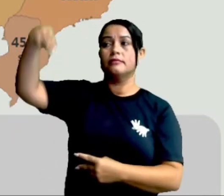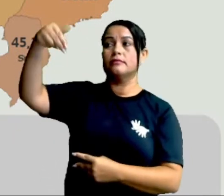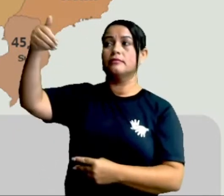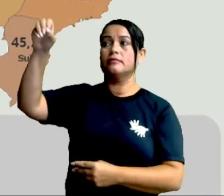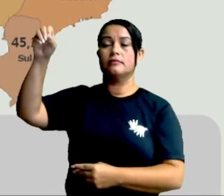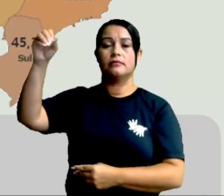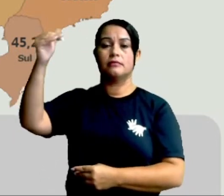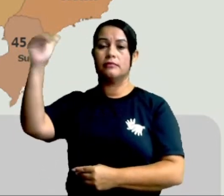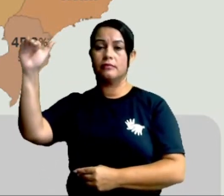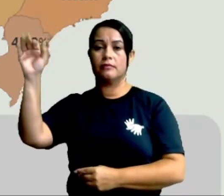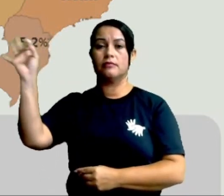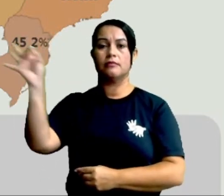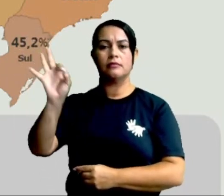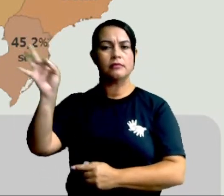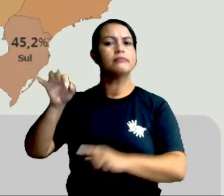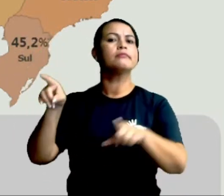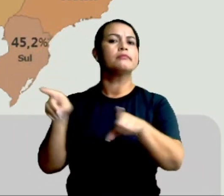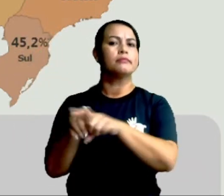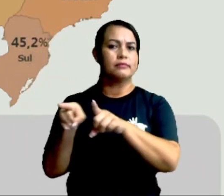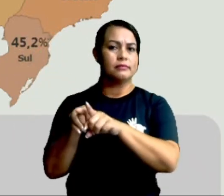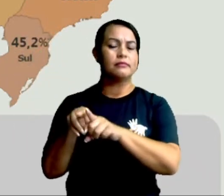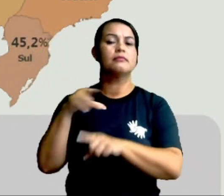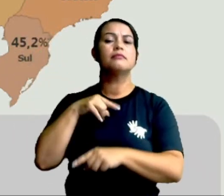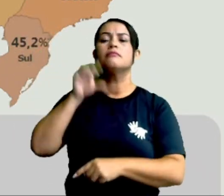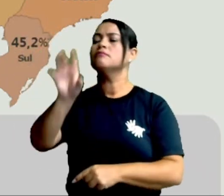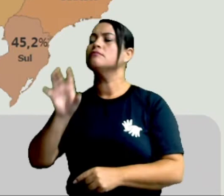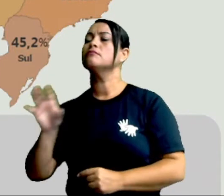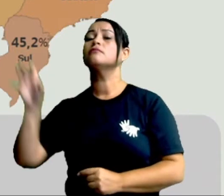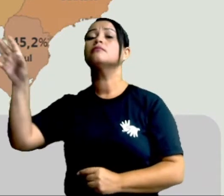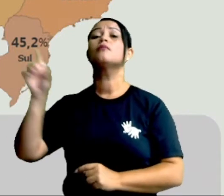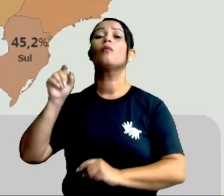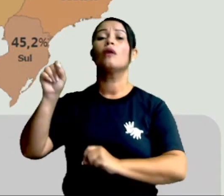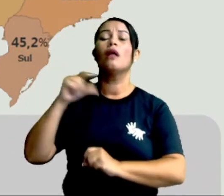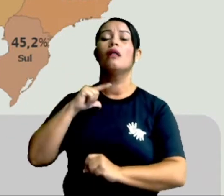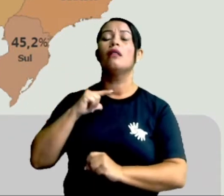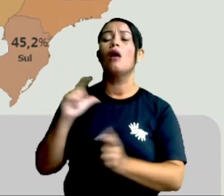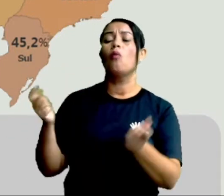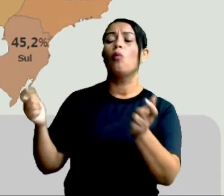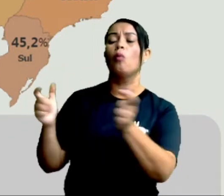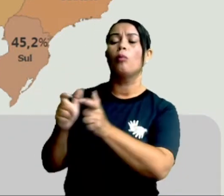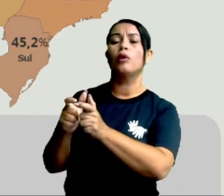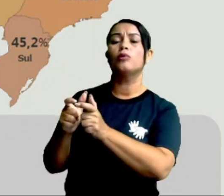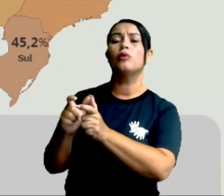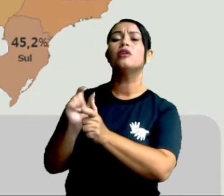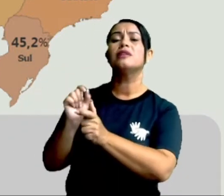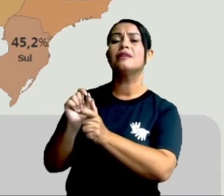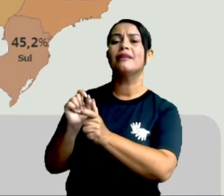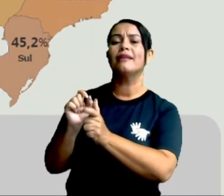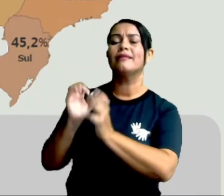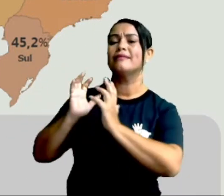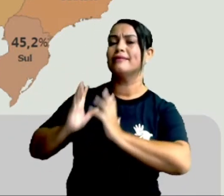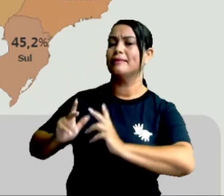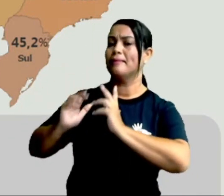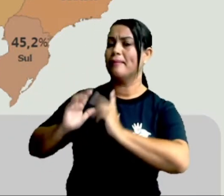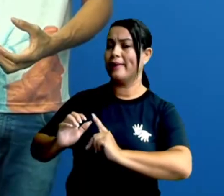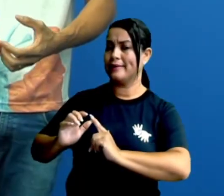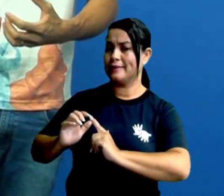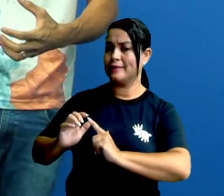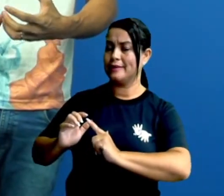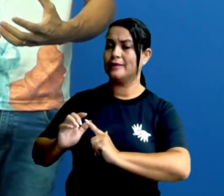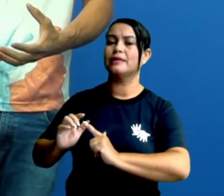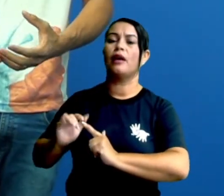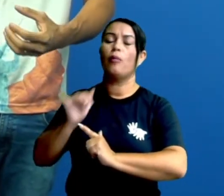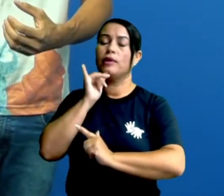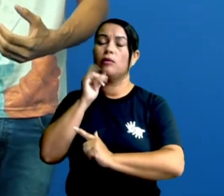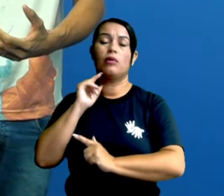com 10,5%, que são as regiões que possuem os menores índices de tratamento de esgoto, tá certo?